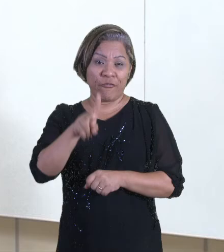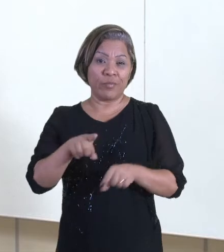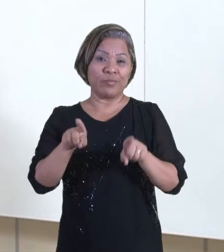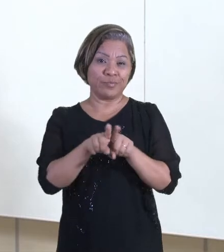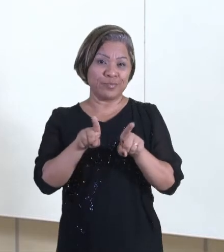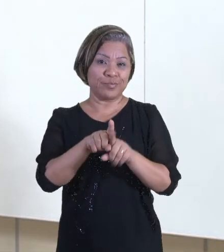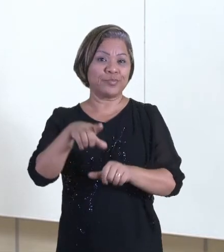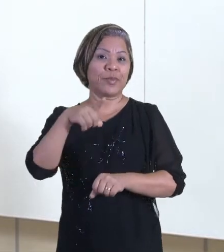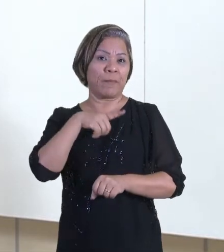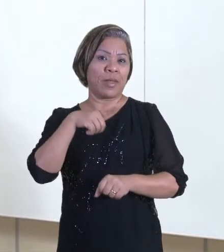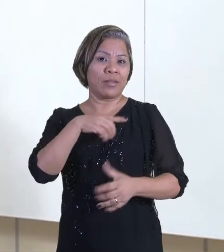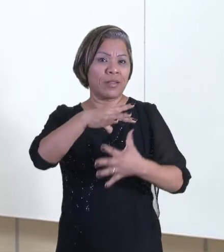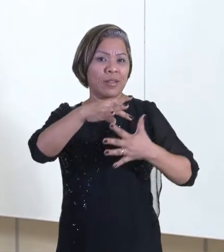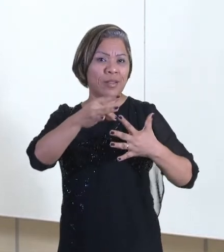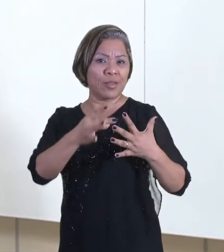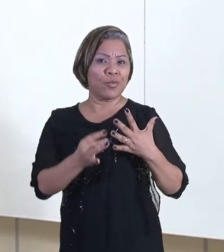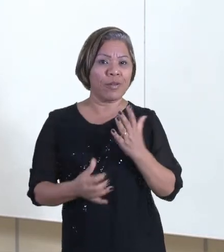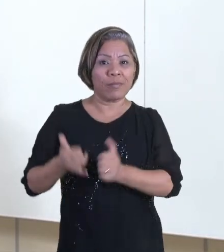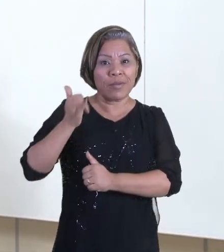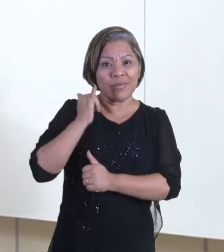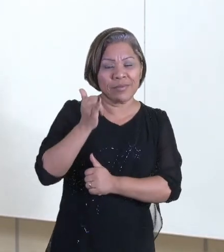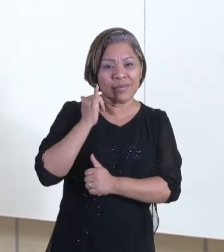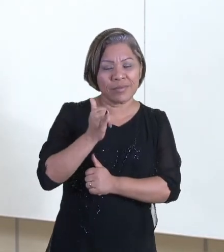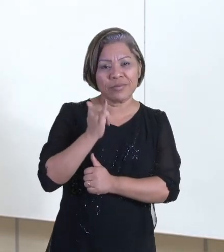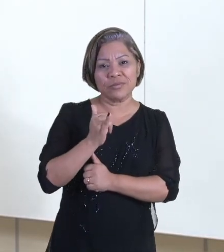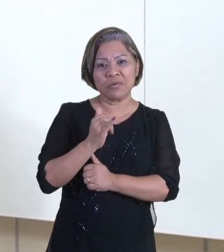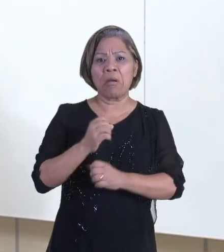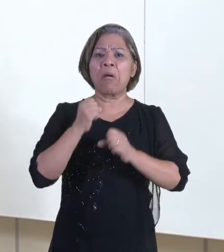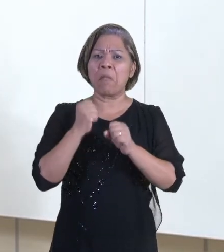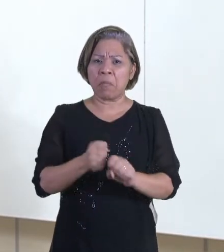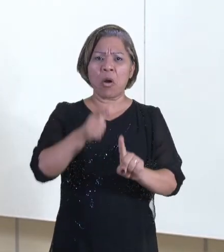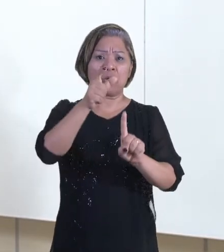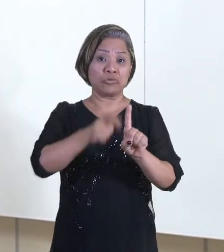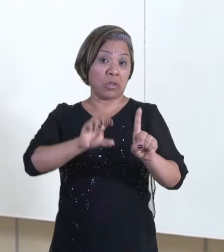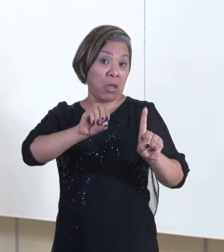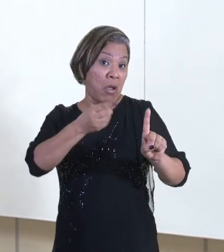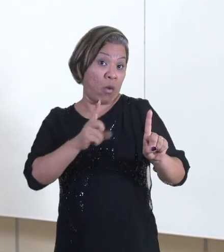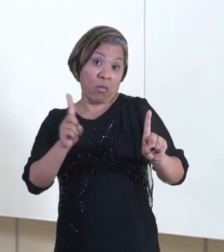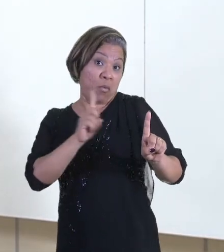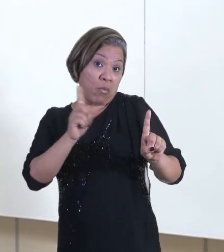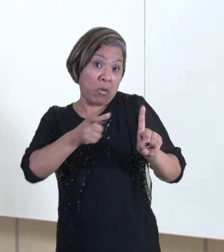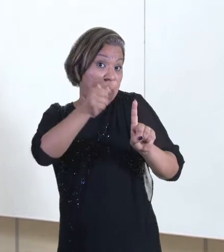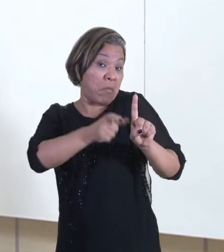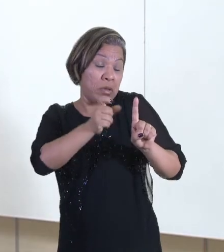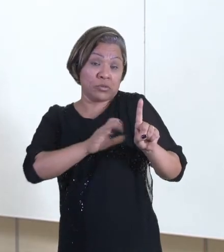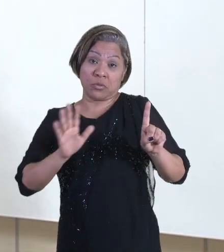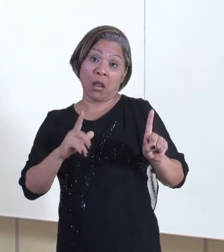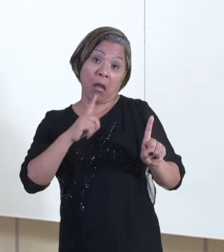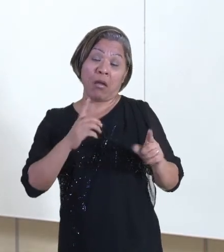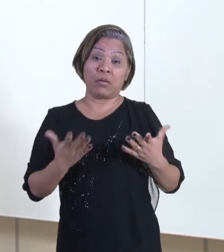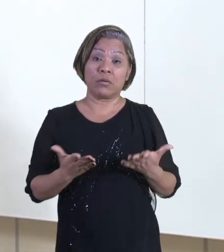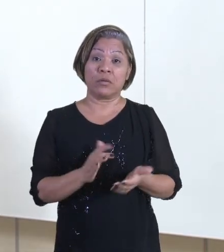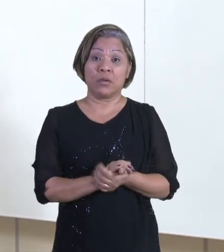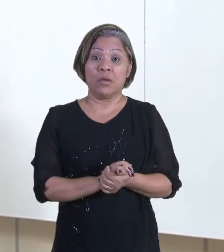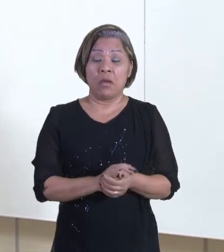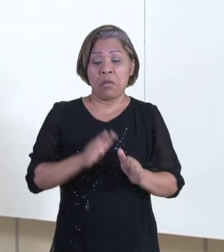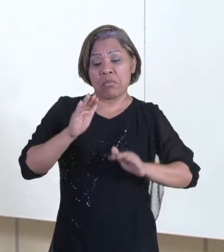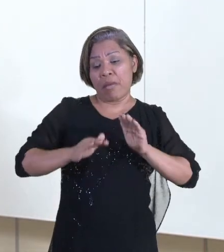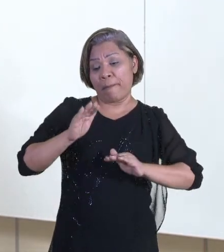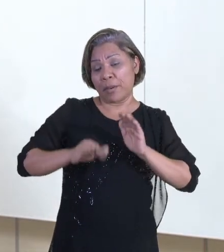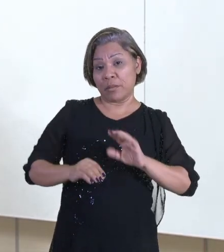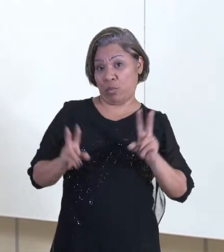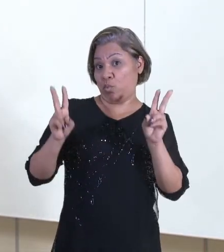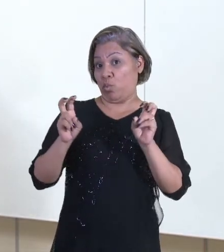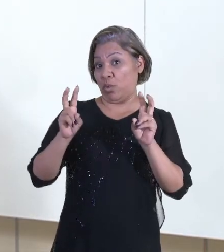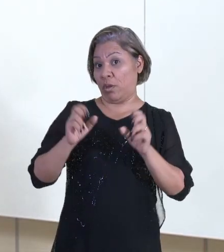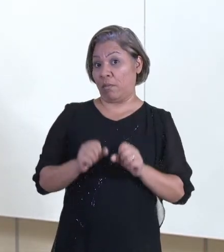elementos da narrativa, né? Ele pode ou não haver personagens, dependendo do tema abordado. Se ele vai apenas fazer uma